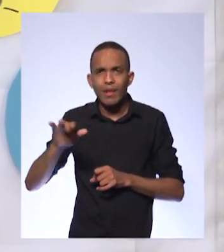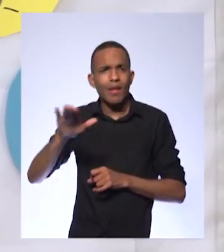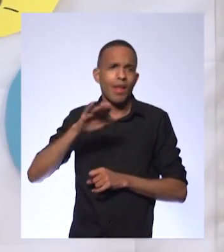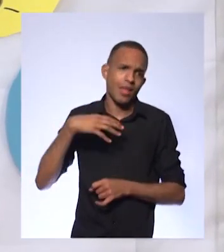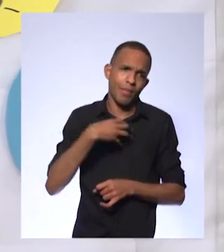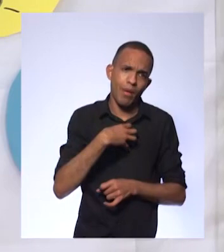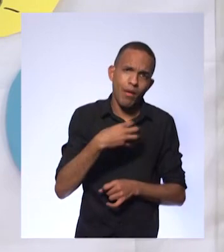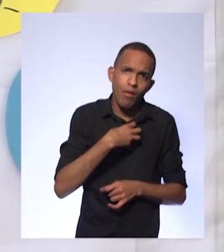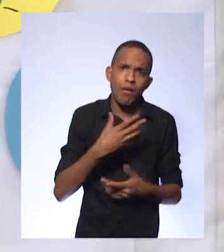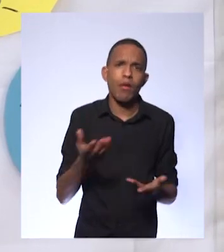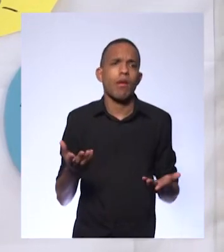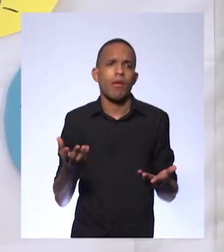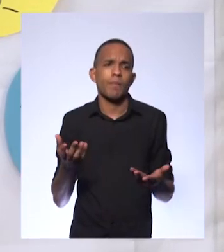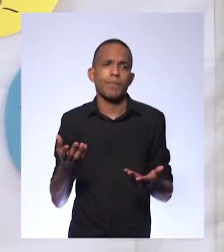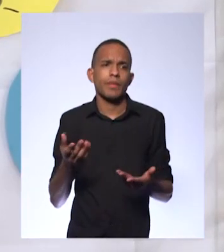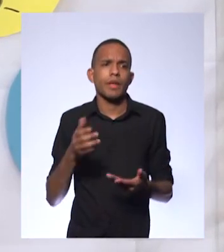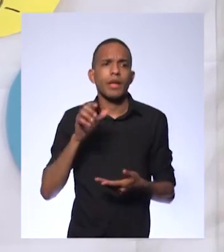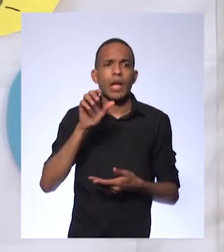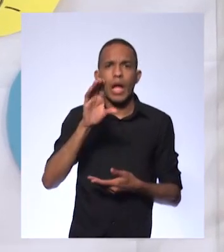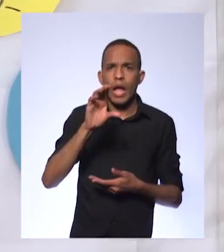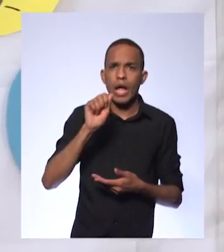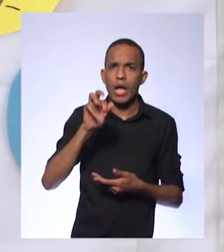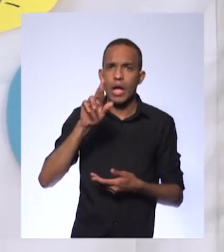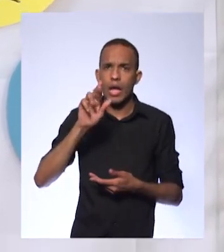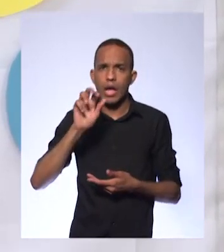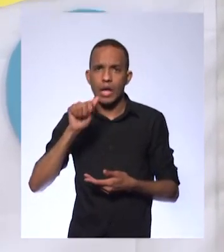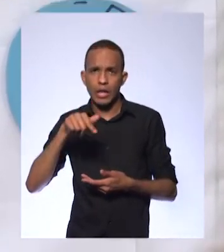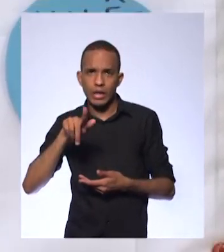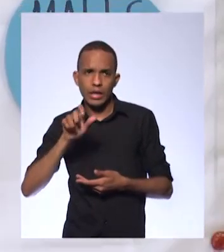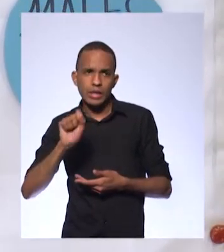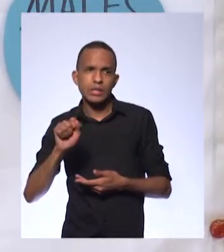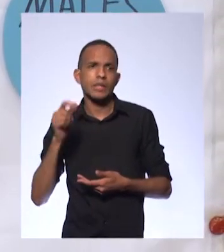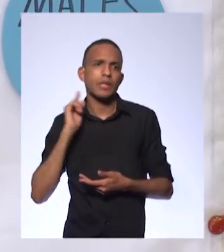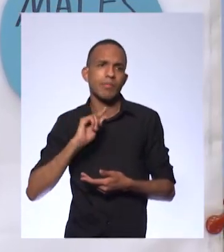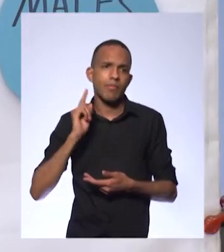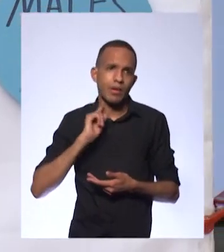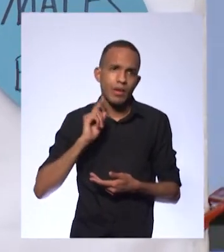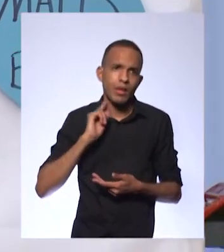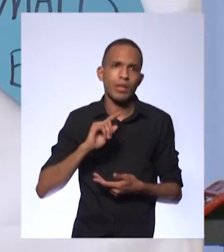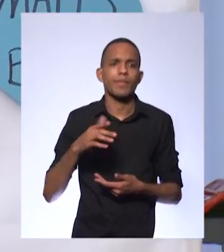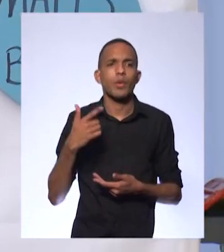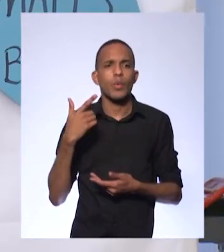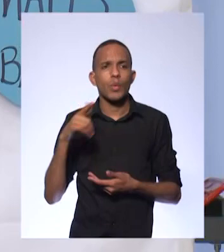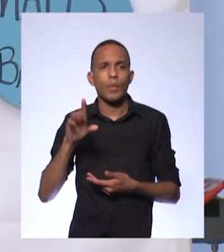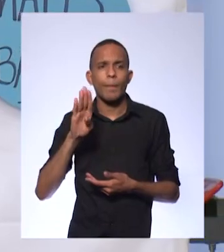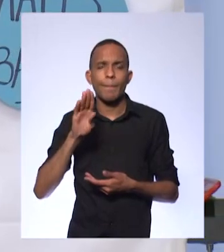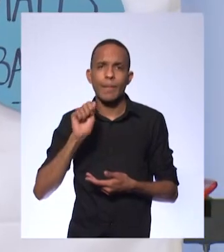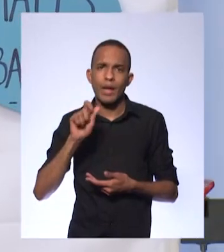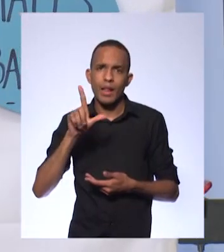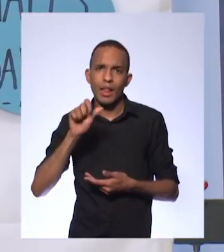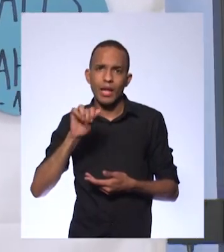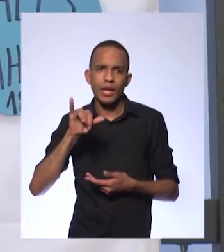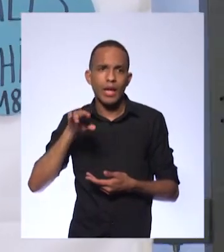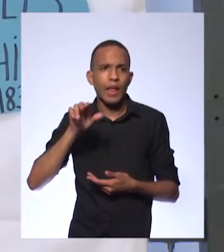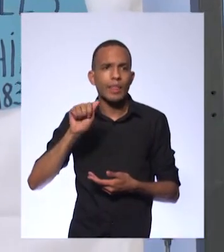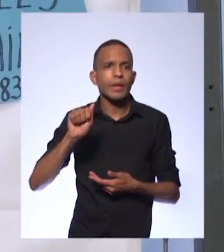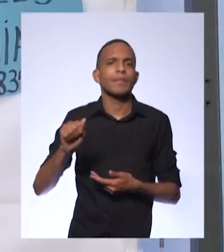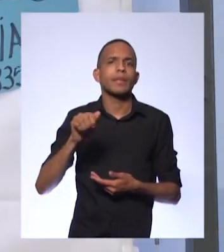na Bahia, Carrancas, que aconteceu em Minas Gerais, 1833, Balaiada no Maranhão,